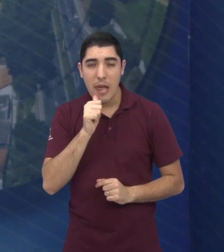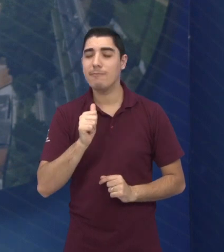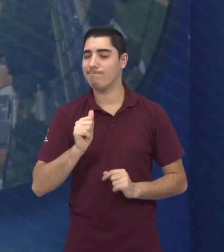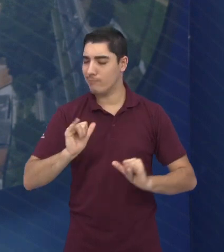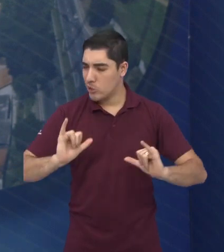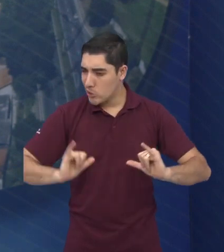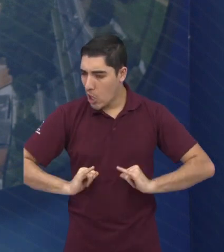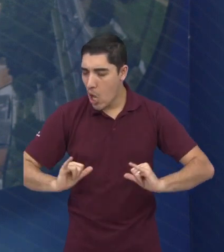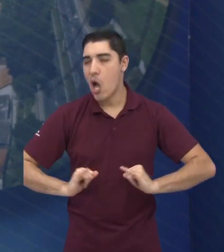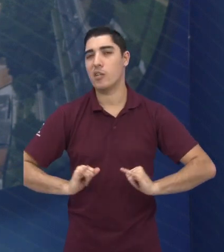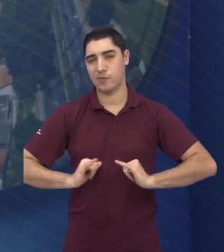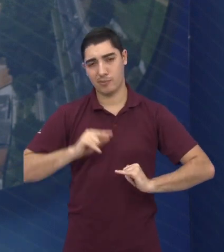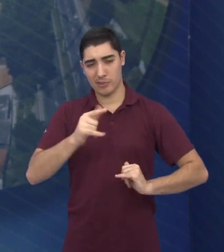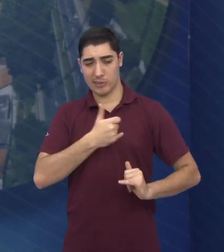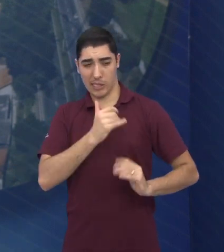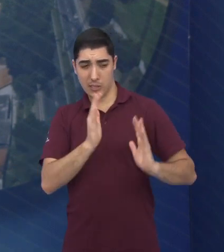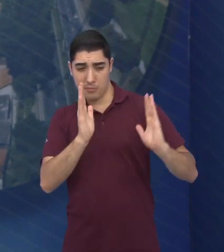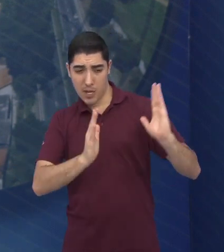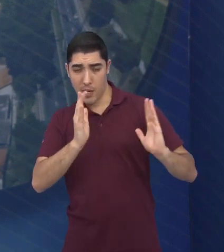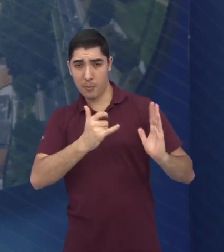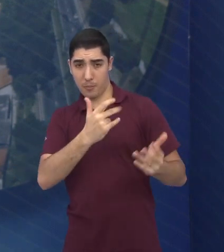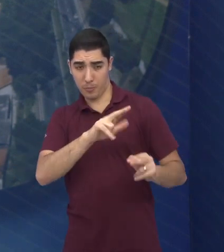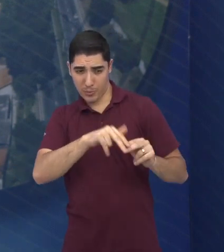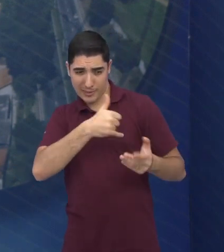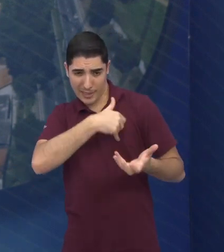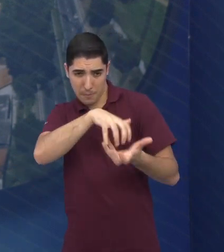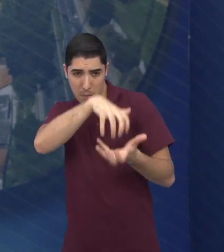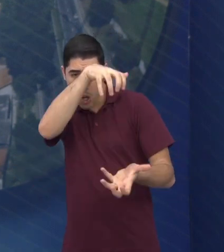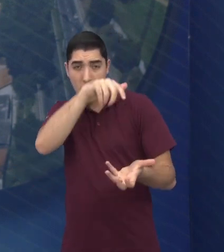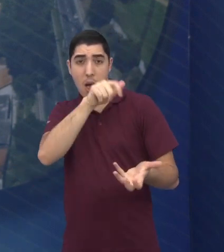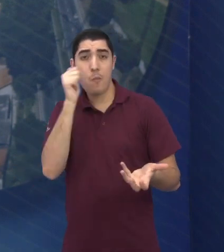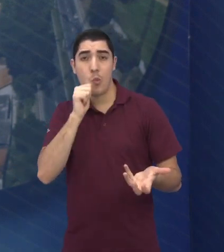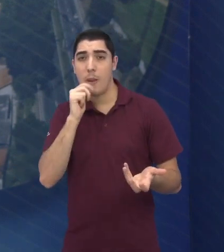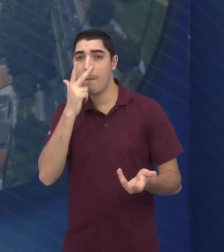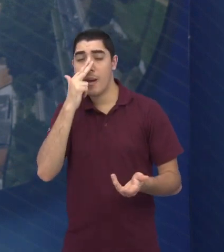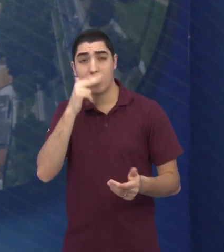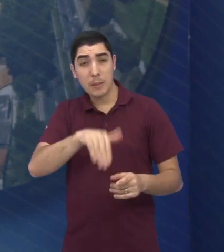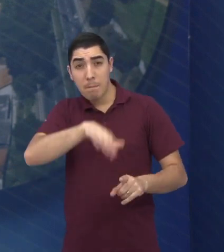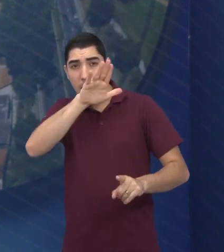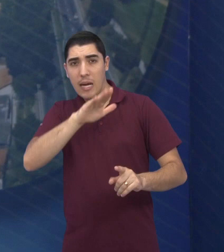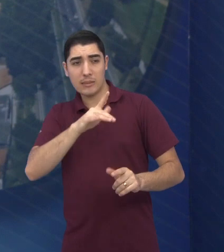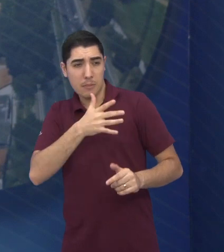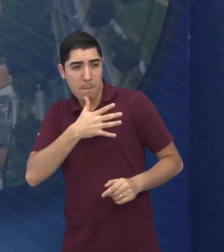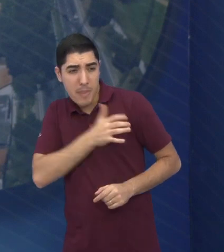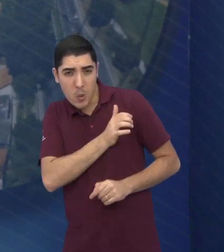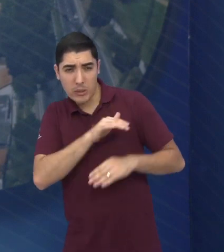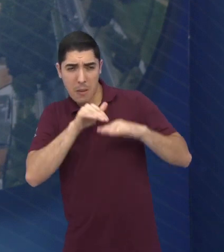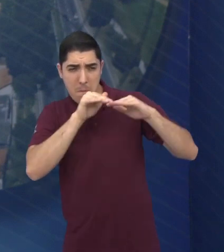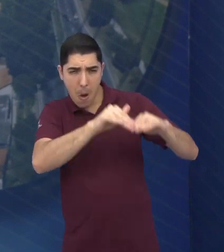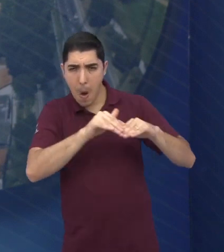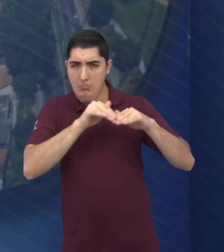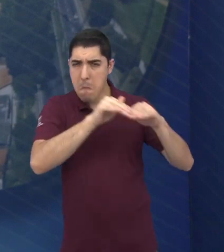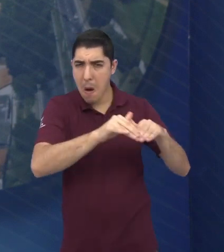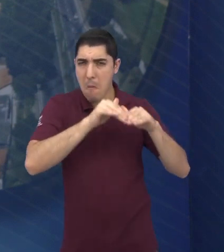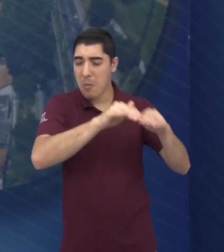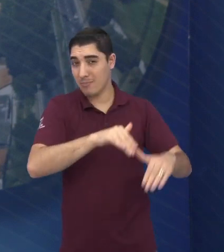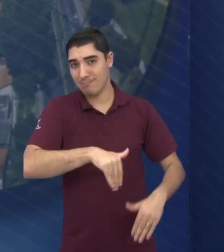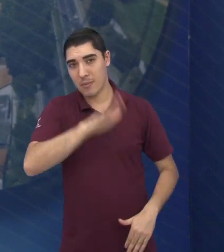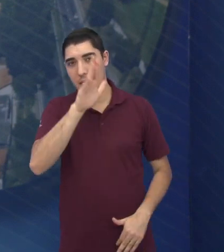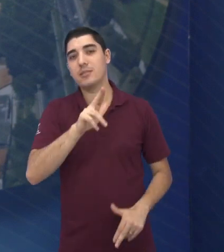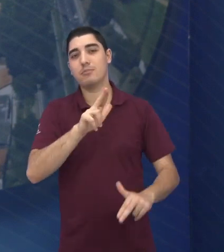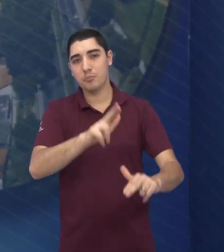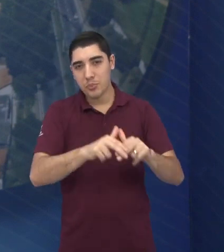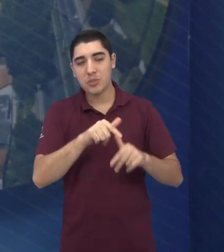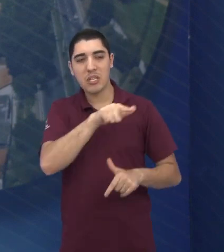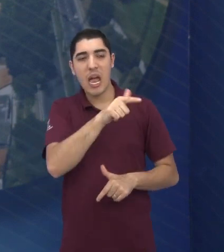com esse tempo. Quanto mais velhas elas vão ficando, elas sofrem descaradamente muitas delas, esse preconceito